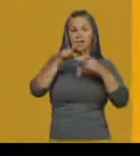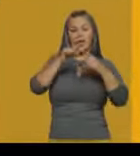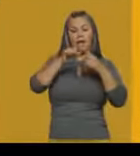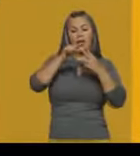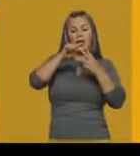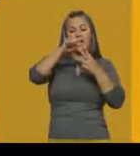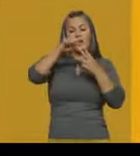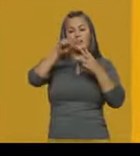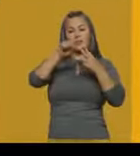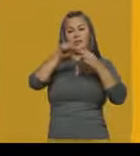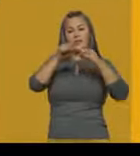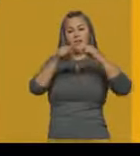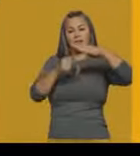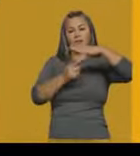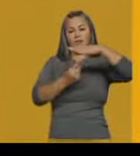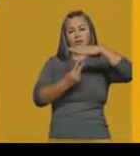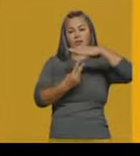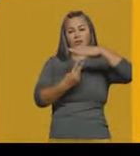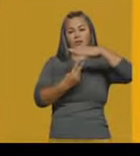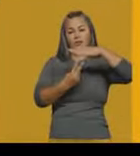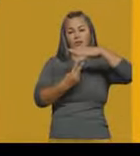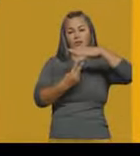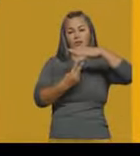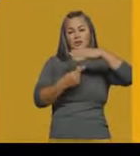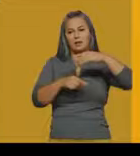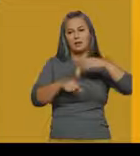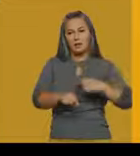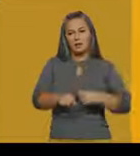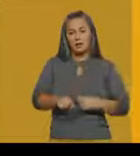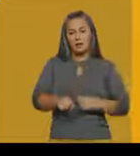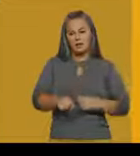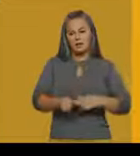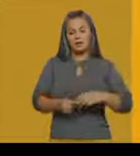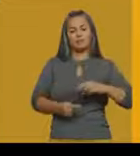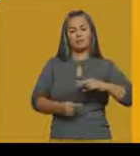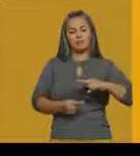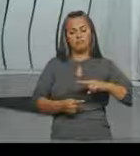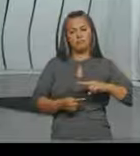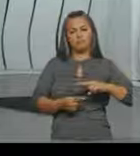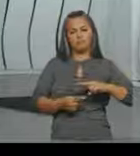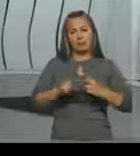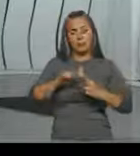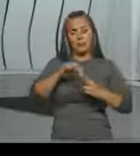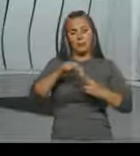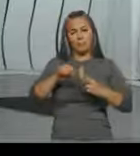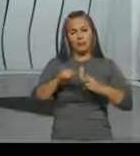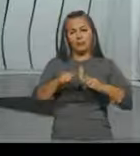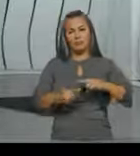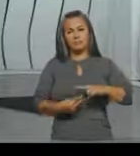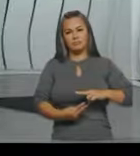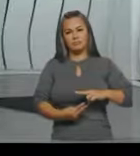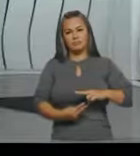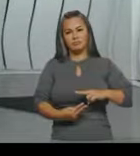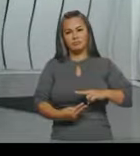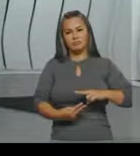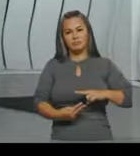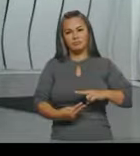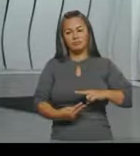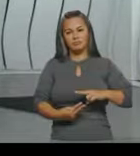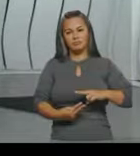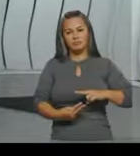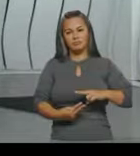isso, olha. Então, eu vou dividir também por 2. Pi dividido por 2. Só que eu já sei o valor dele, ok? Só